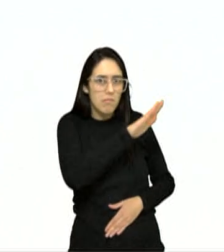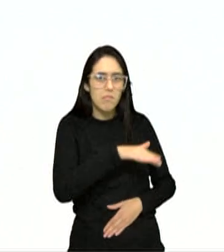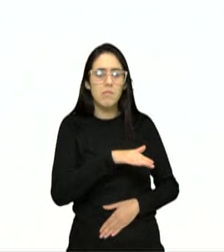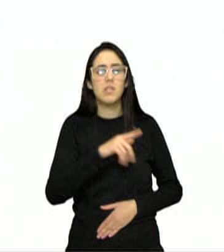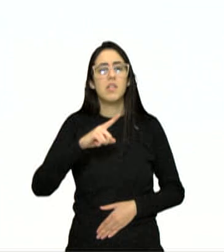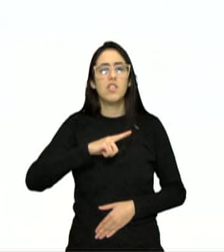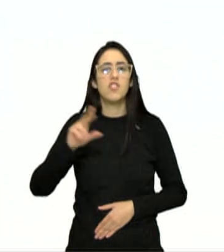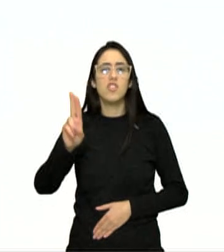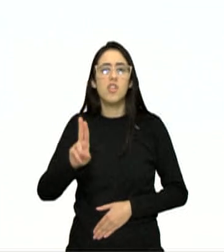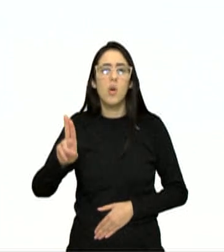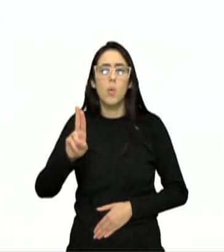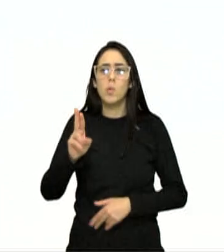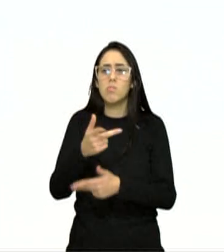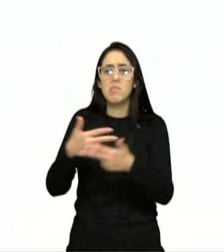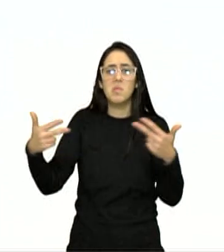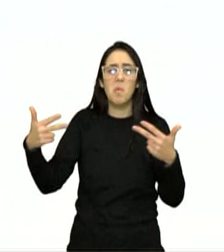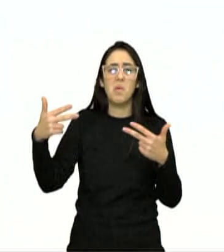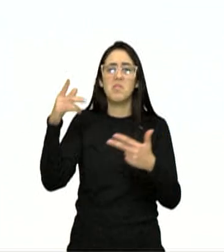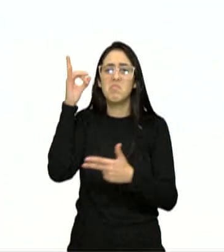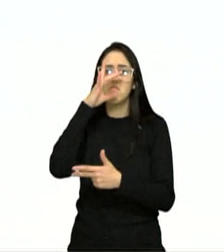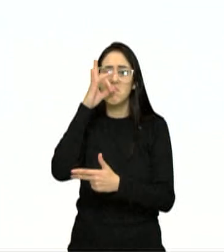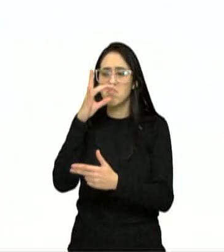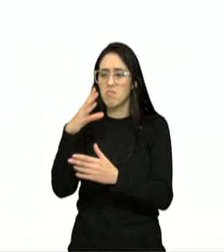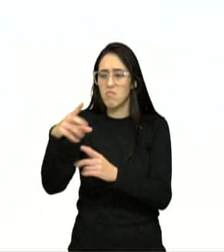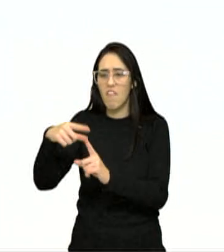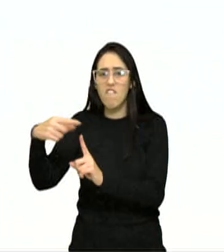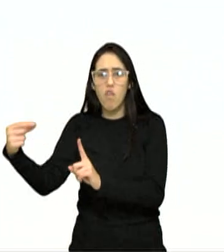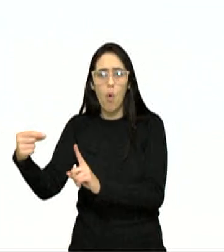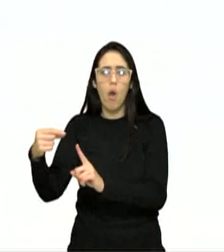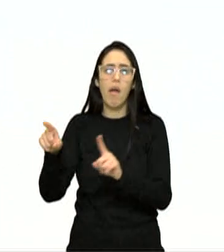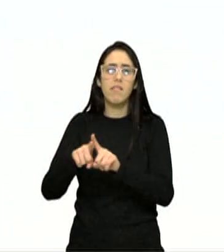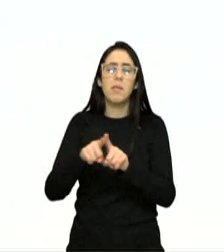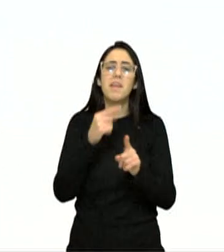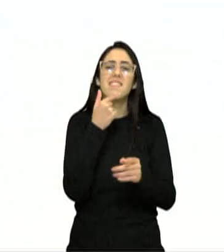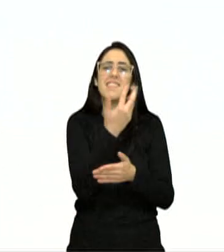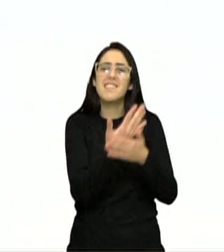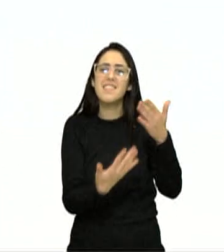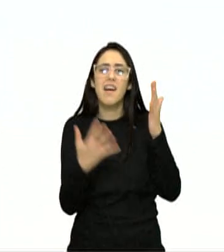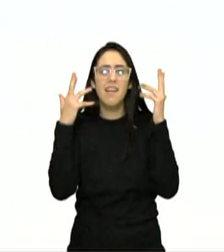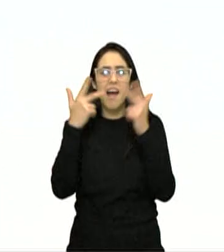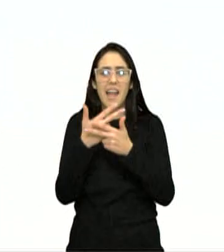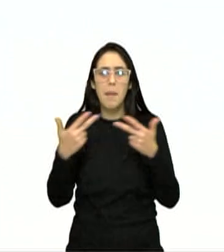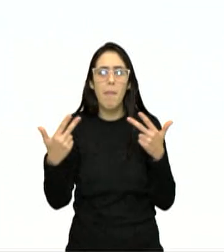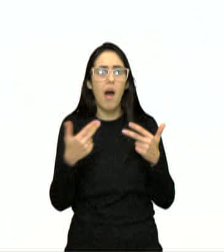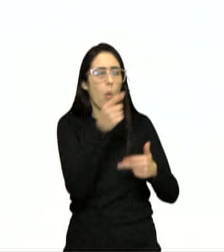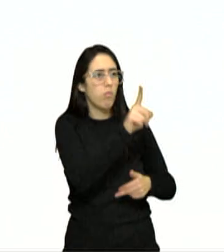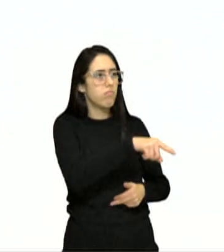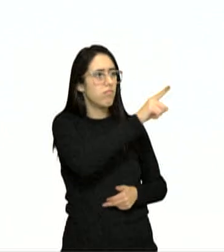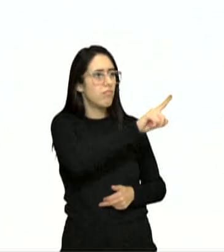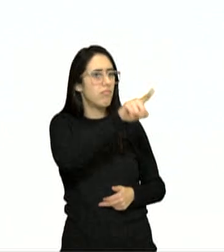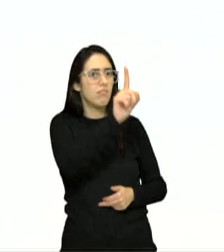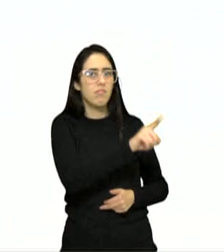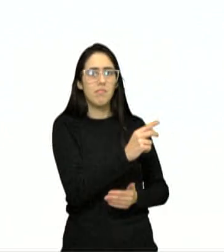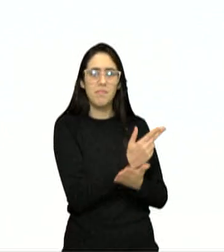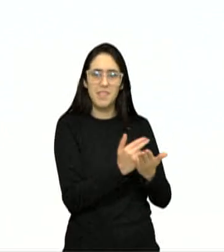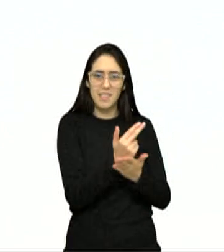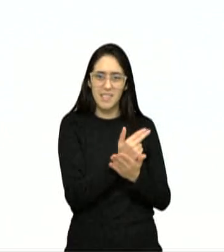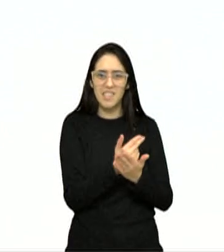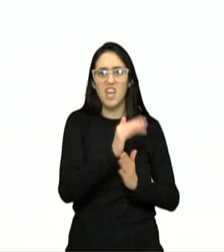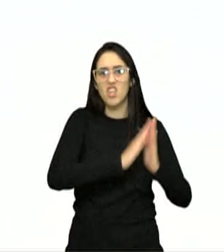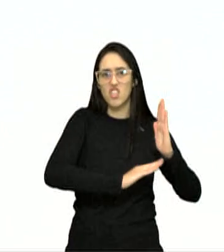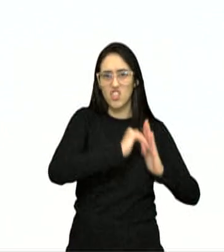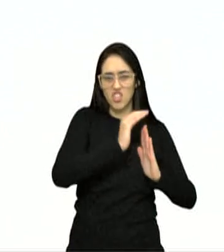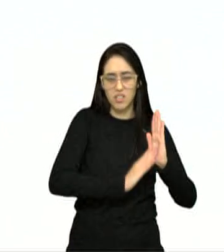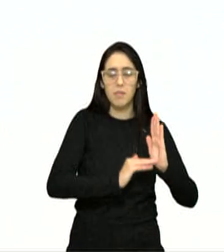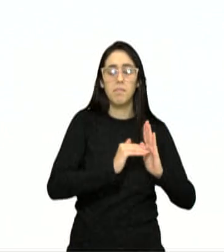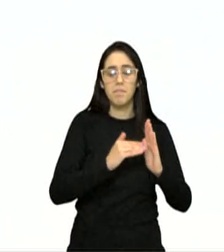extratos vegetais, sangue e gordura animal para criar uma espécie de tinta. No início, os dedos